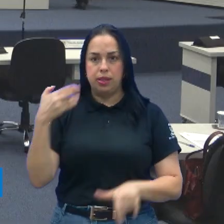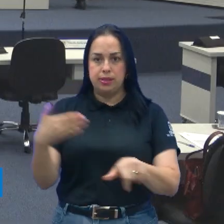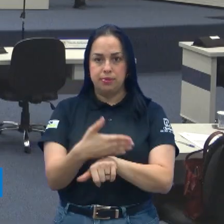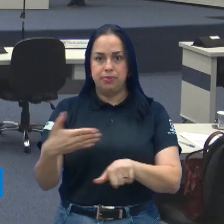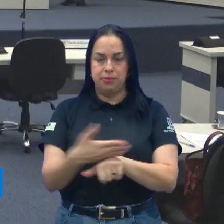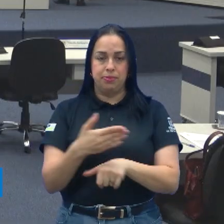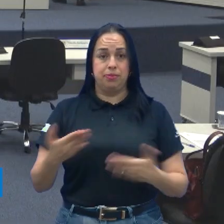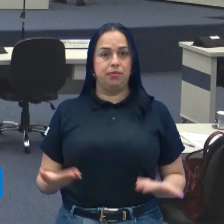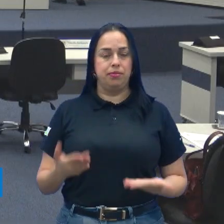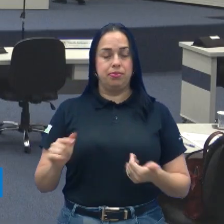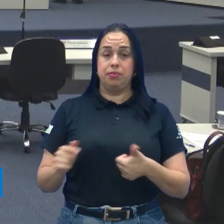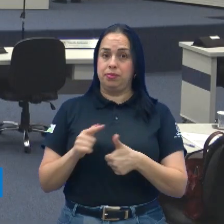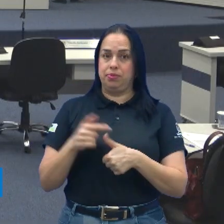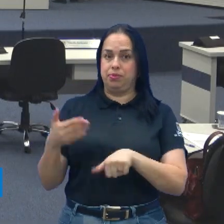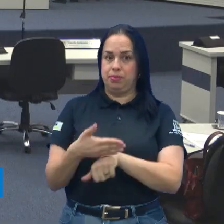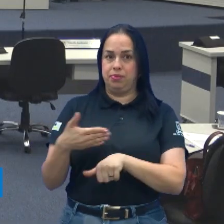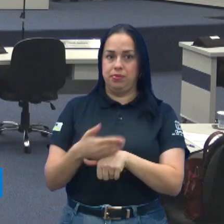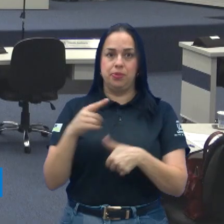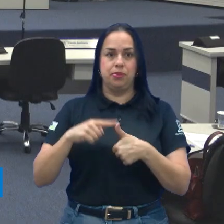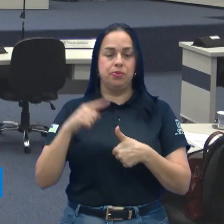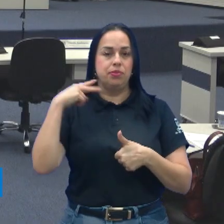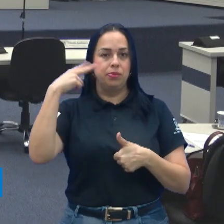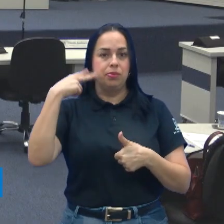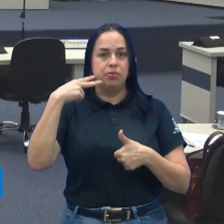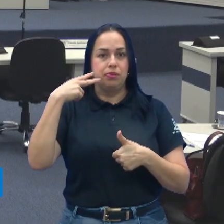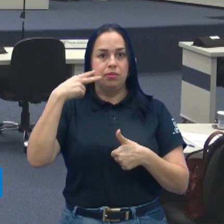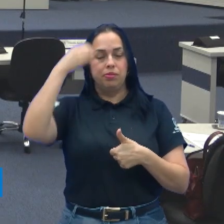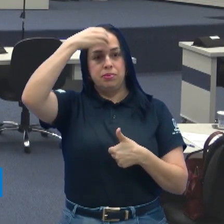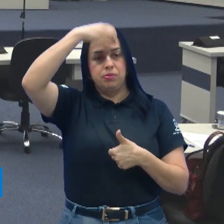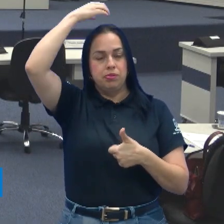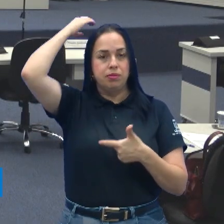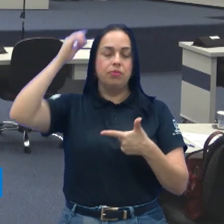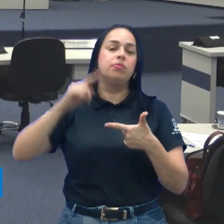presentes os seguintes vereadores: vereador Carlos Abranches,